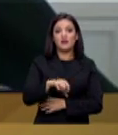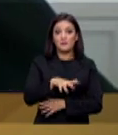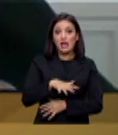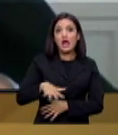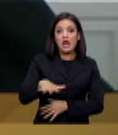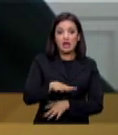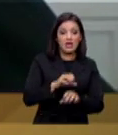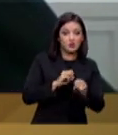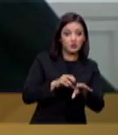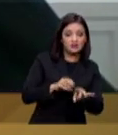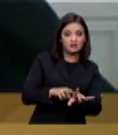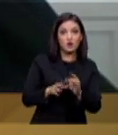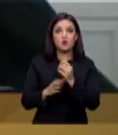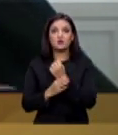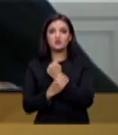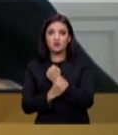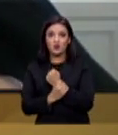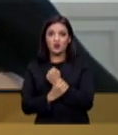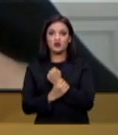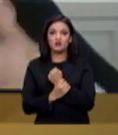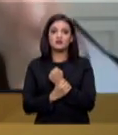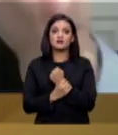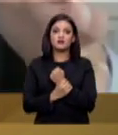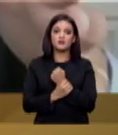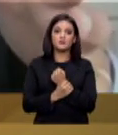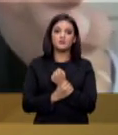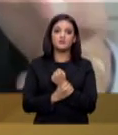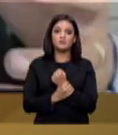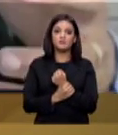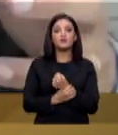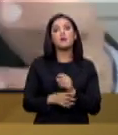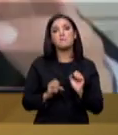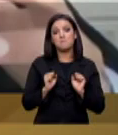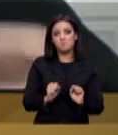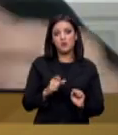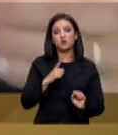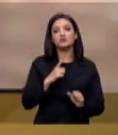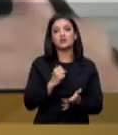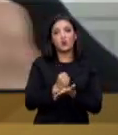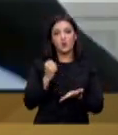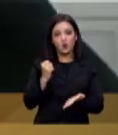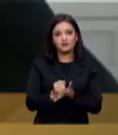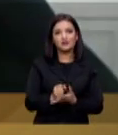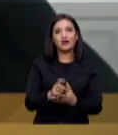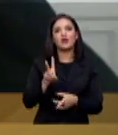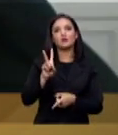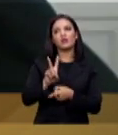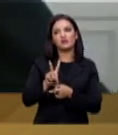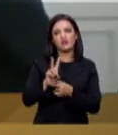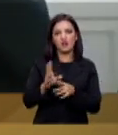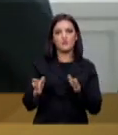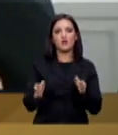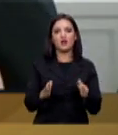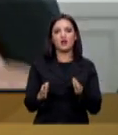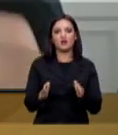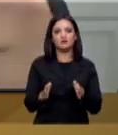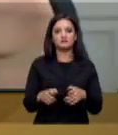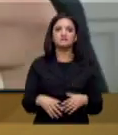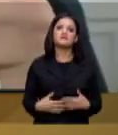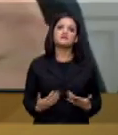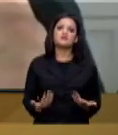de educação e segurança, é possível a contratação temporária 12 mais 12. Não